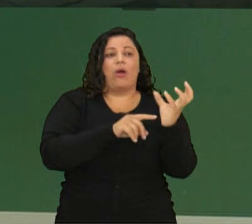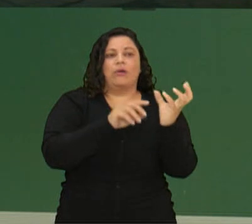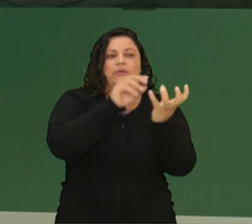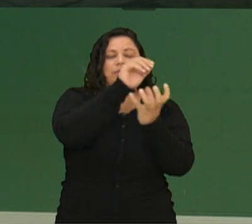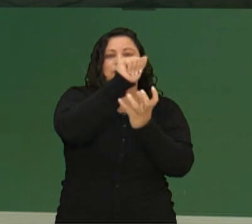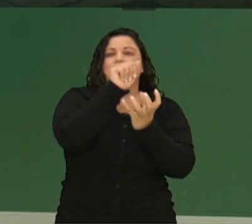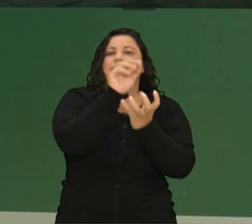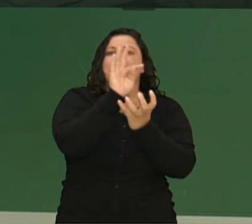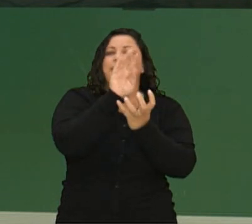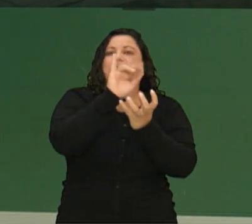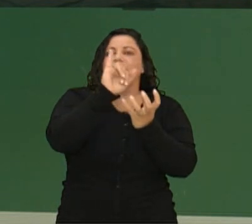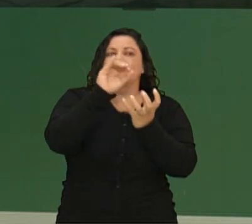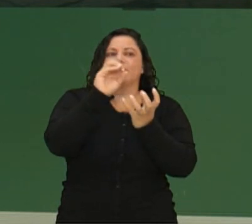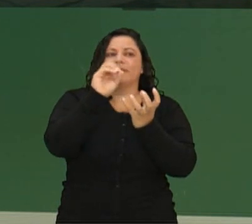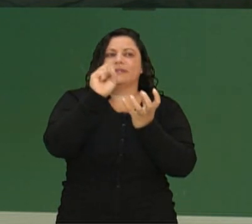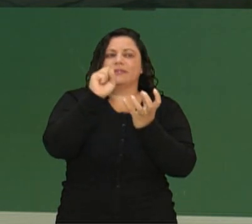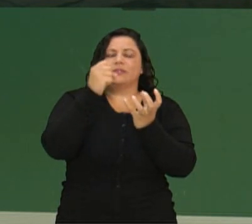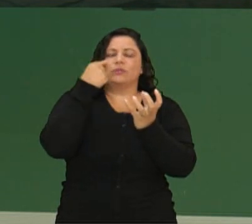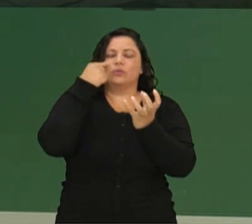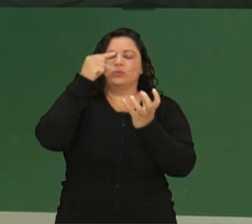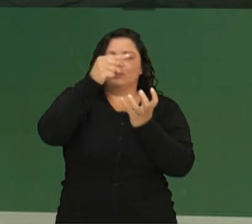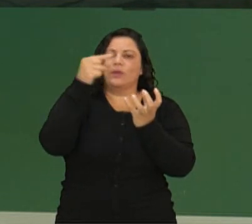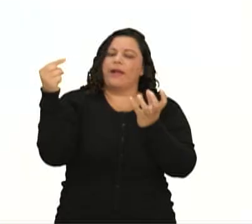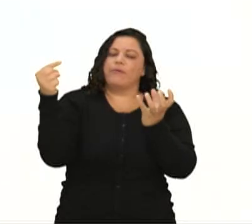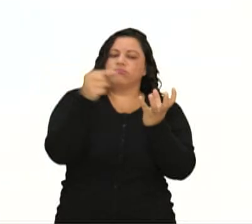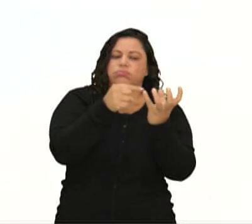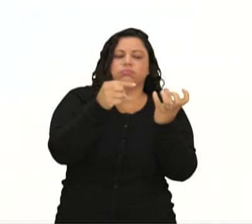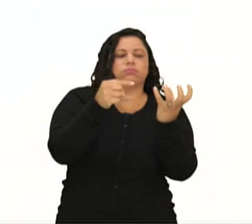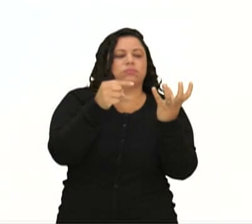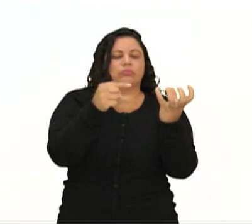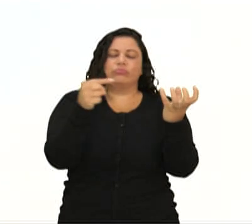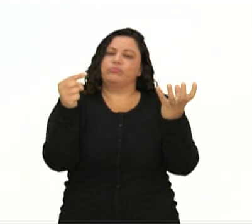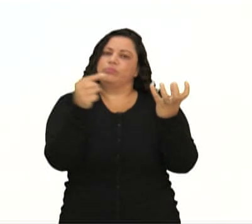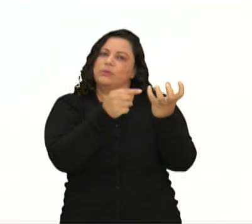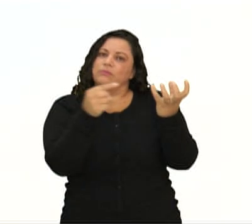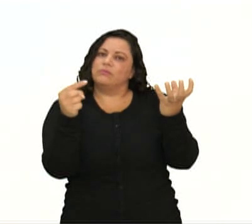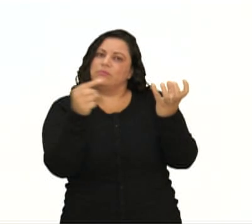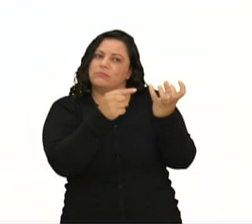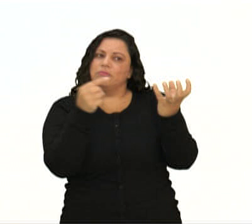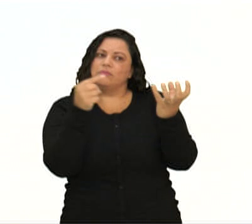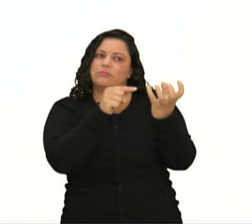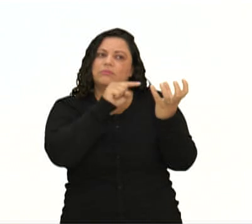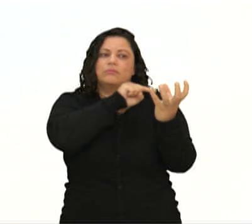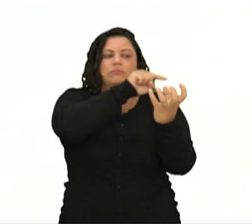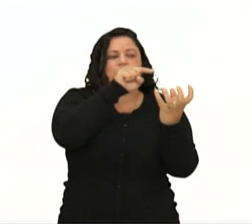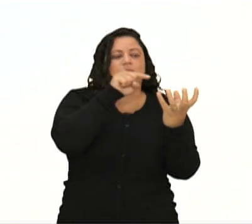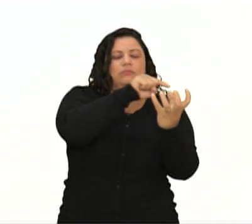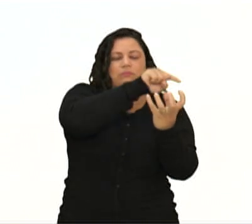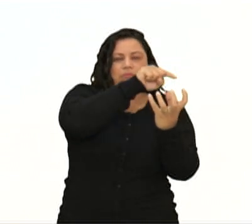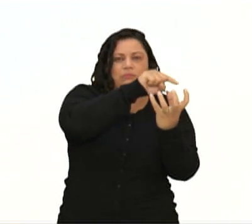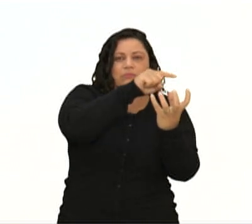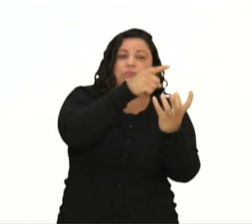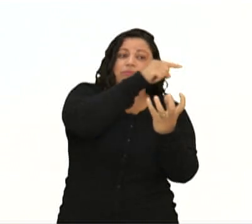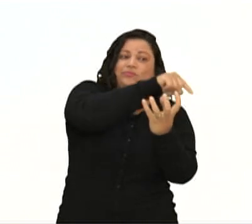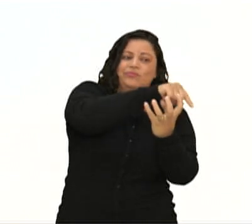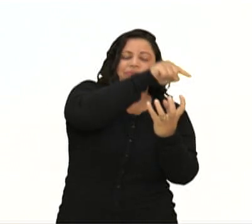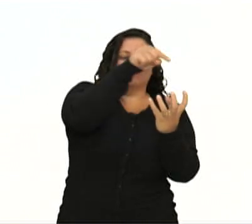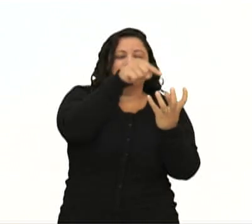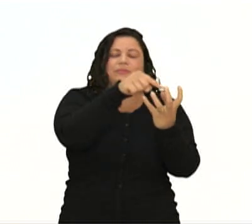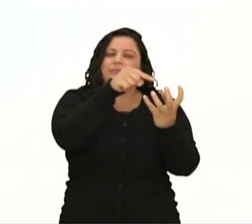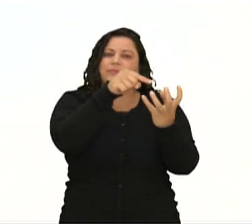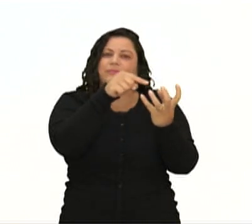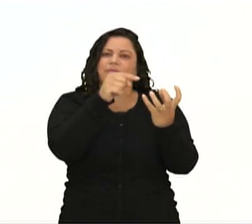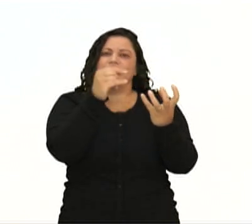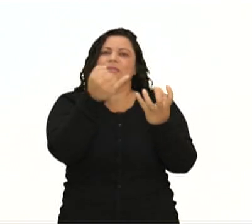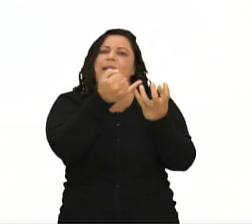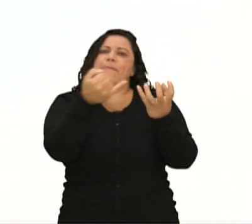só, temos aqui a flechinha mostrando, então, o átrio, um deles, né? O átrio, tanto o direito quanto o esquerdo, eles têm paredes